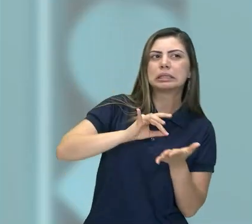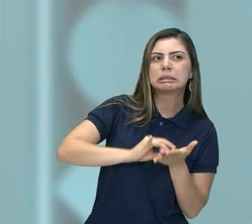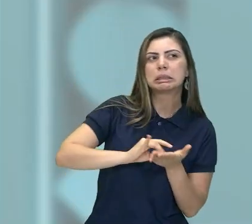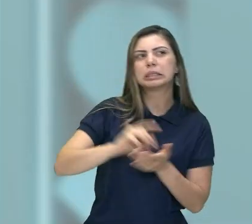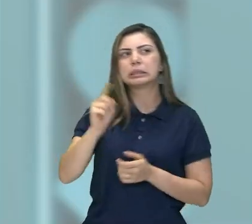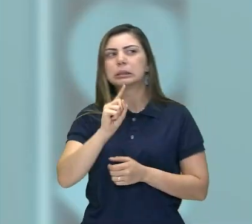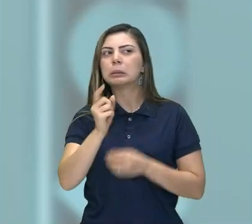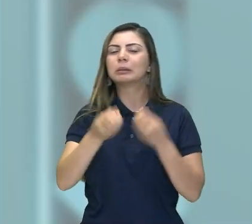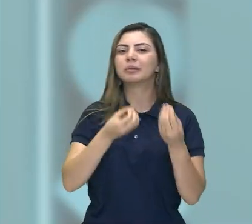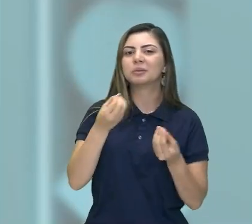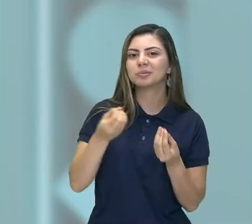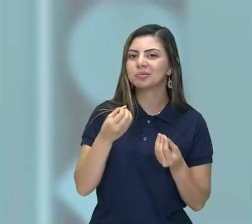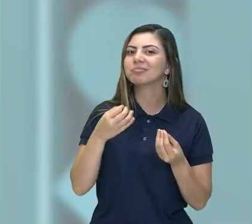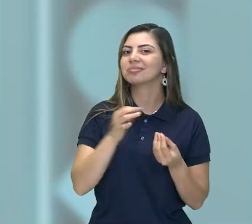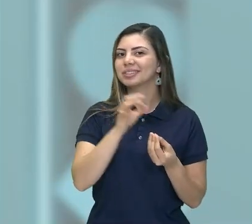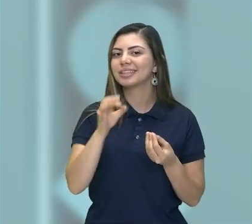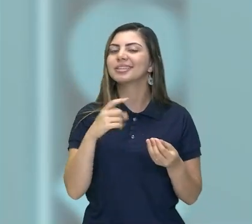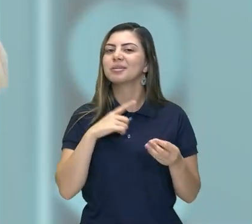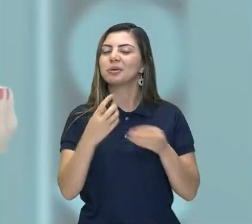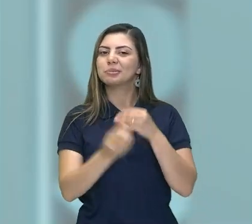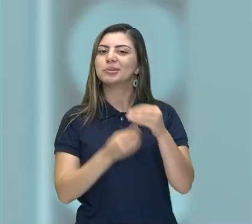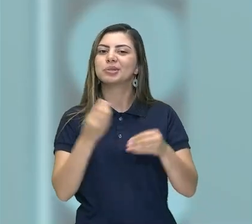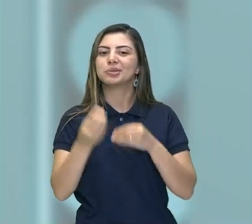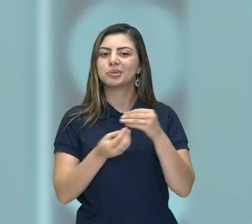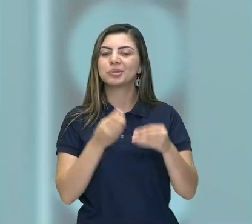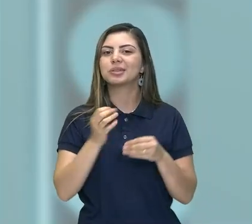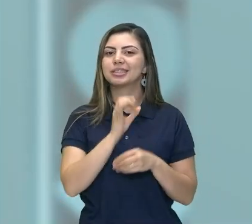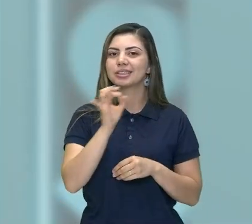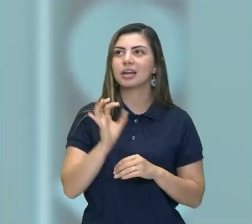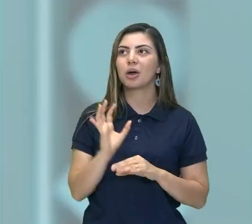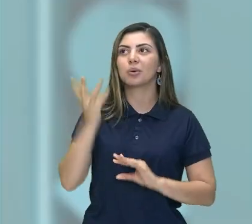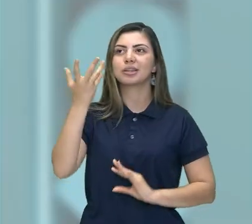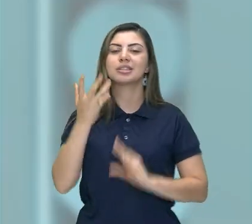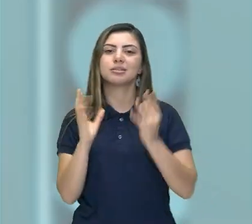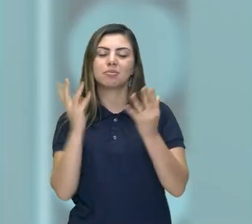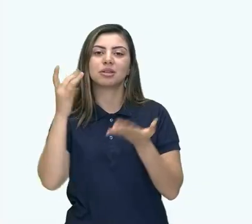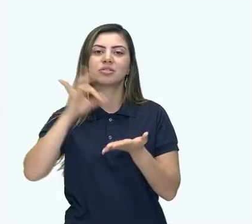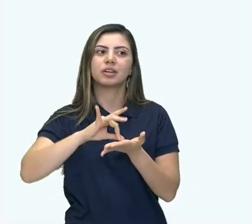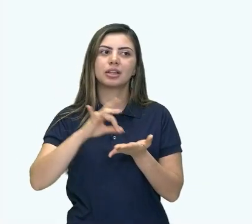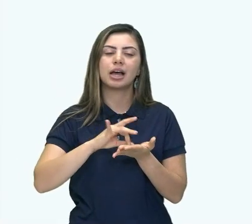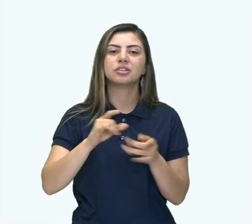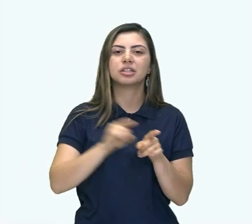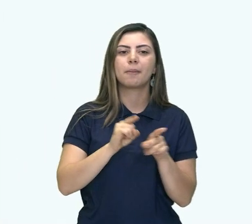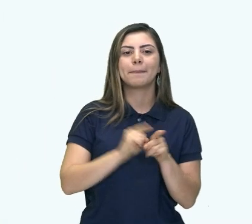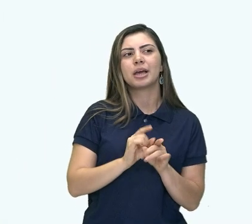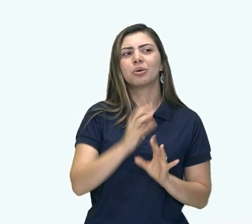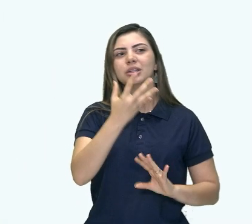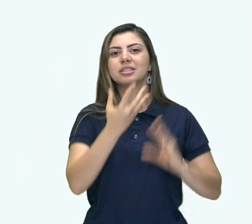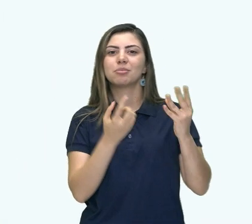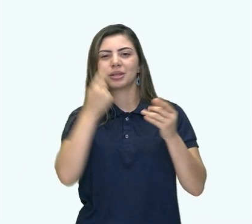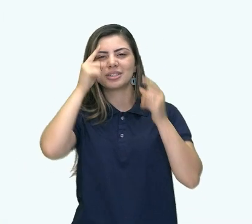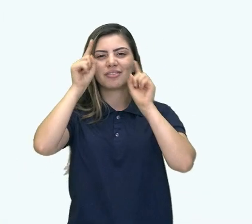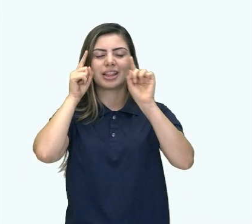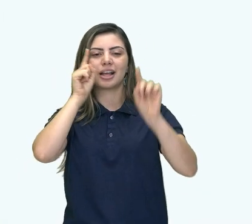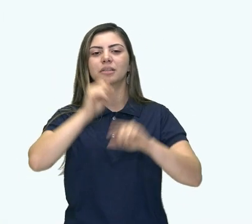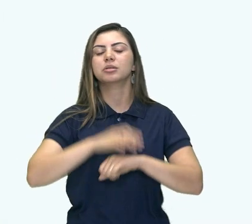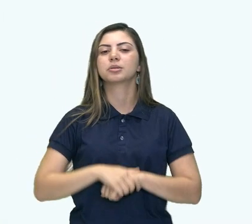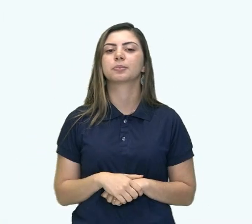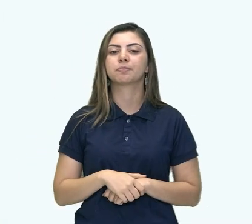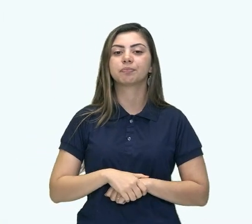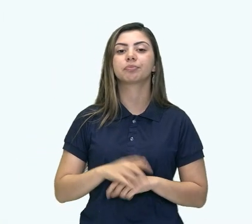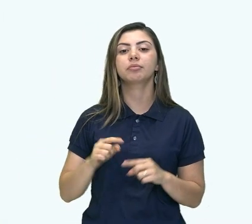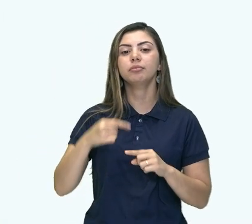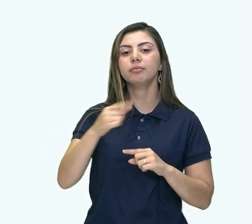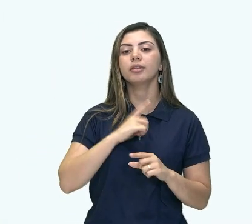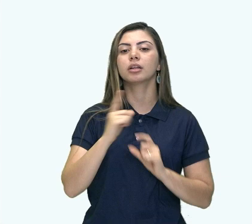tendência realista fantástica, é essa mistura do real com o sobrenatural. Continuando. Depois nós vamos ter crônicas